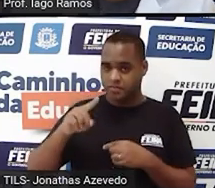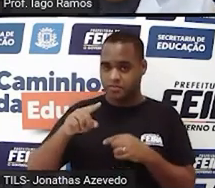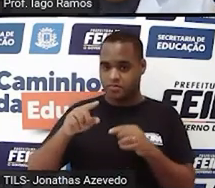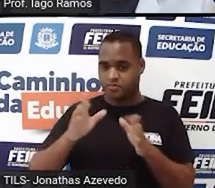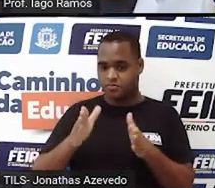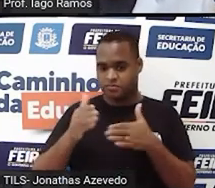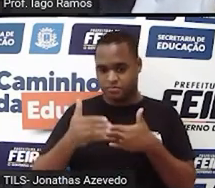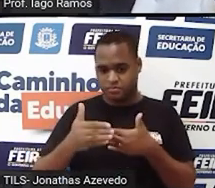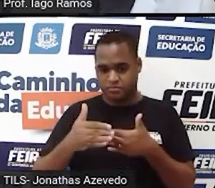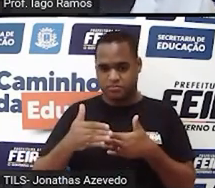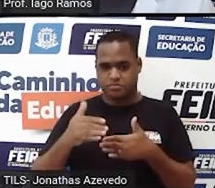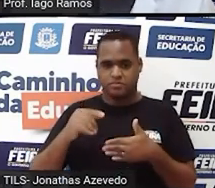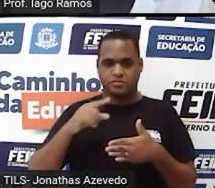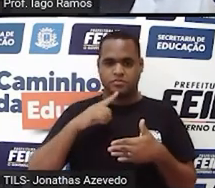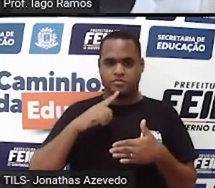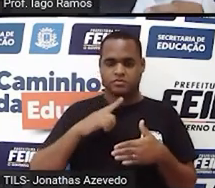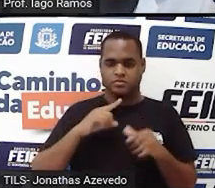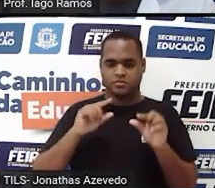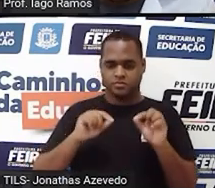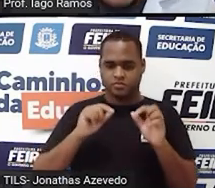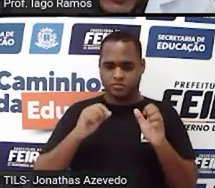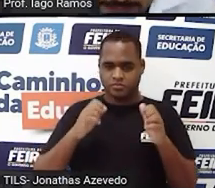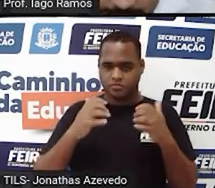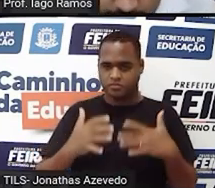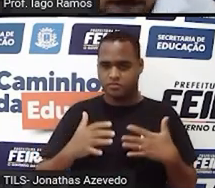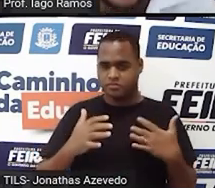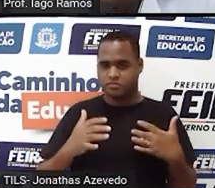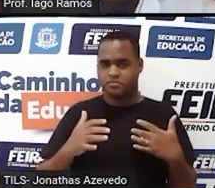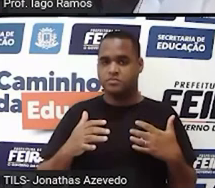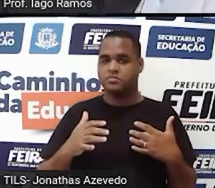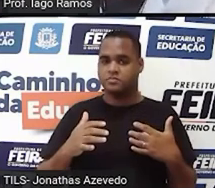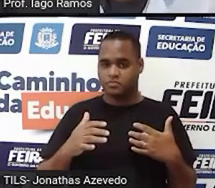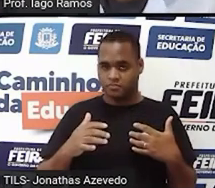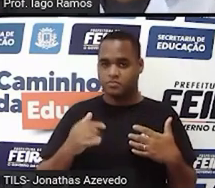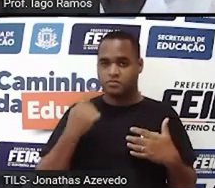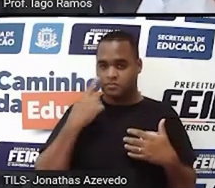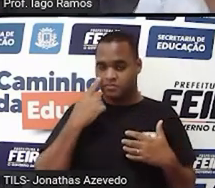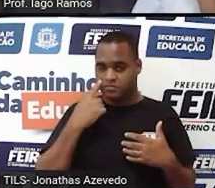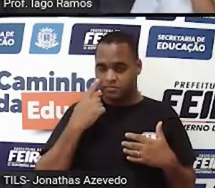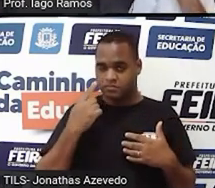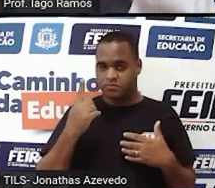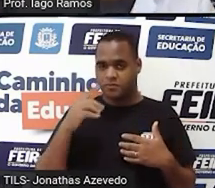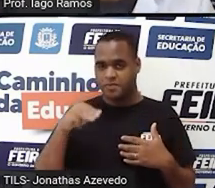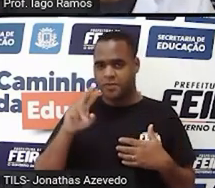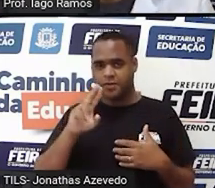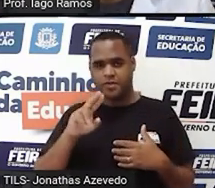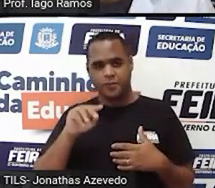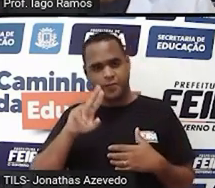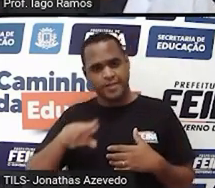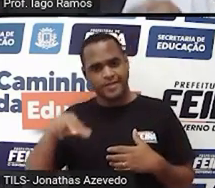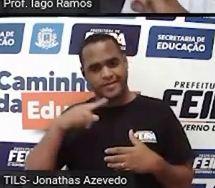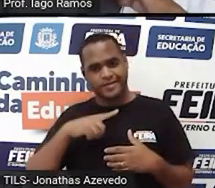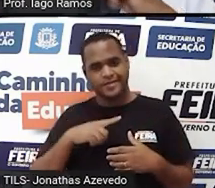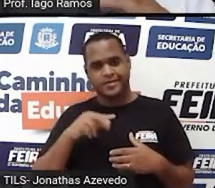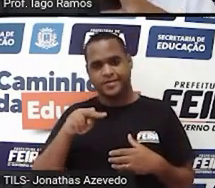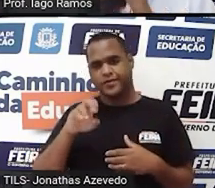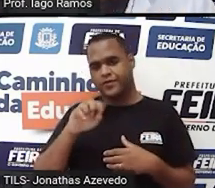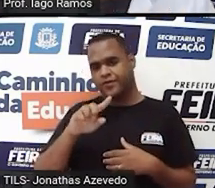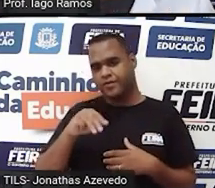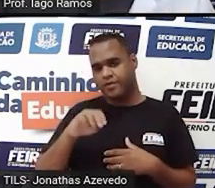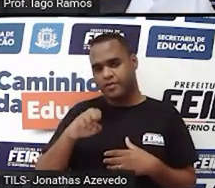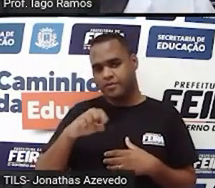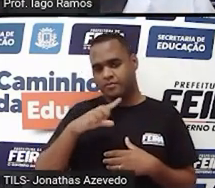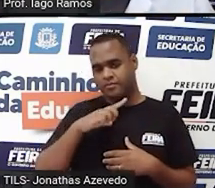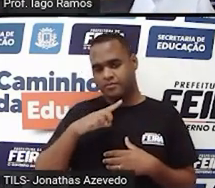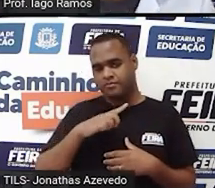cúbico E essas unidades cúbicas são as unidades para o volume pode ser